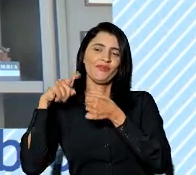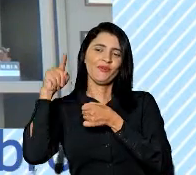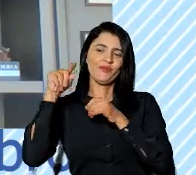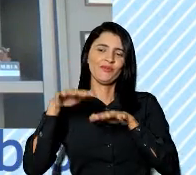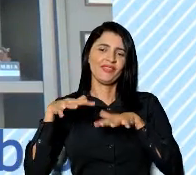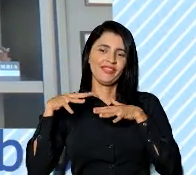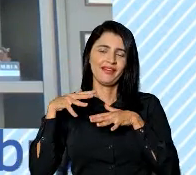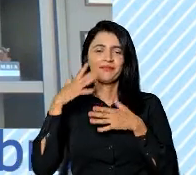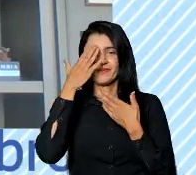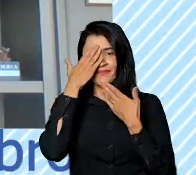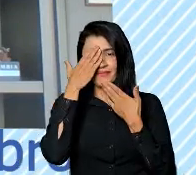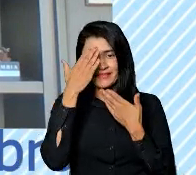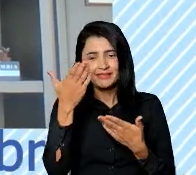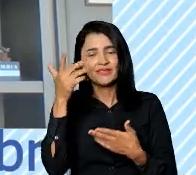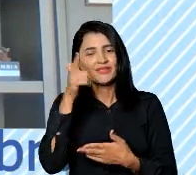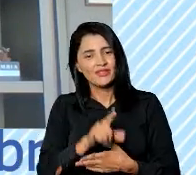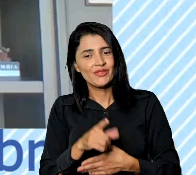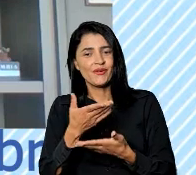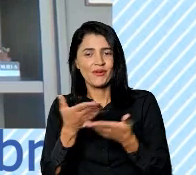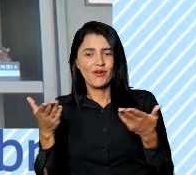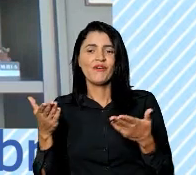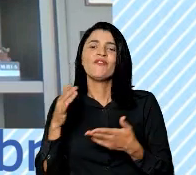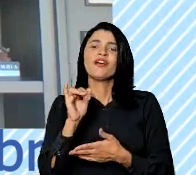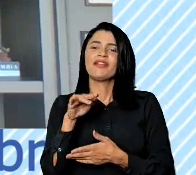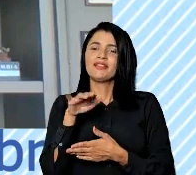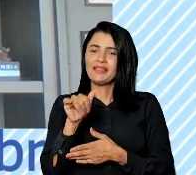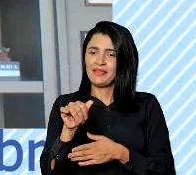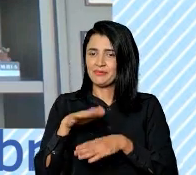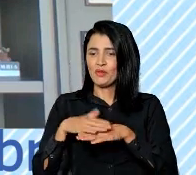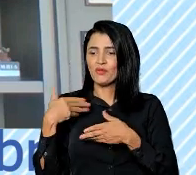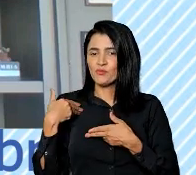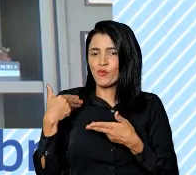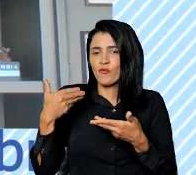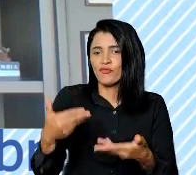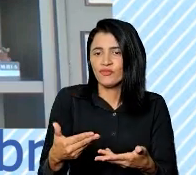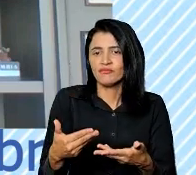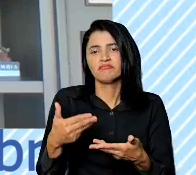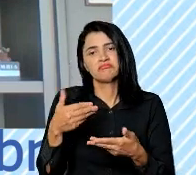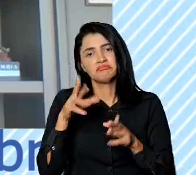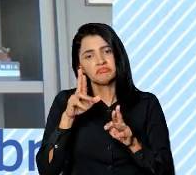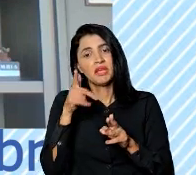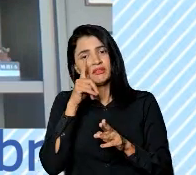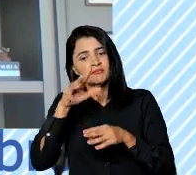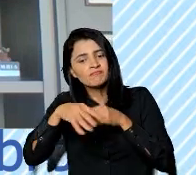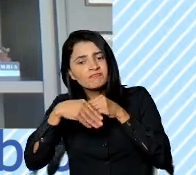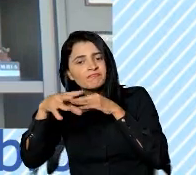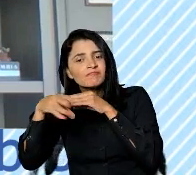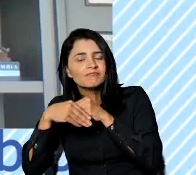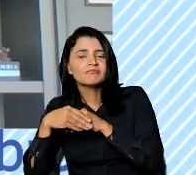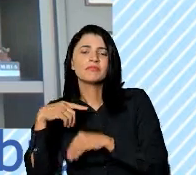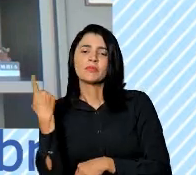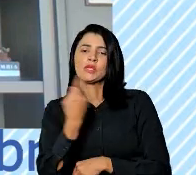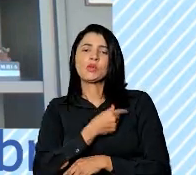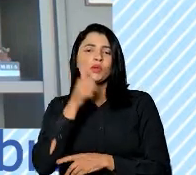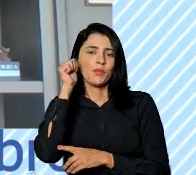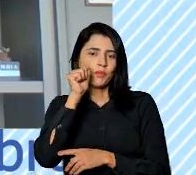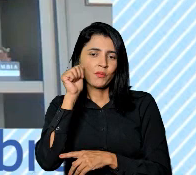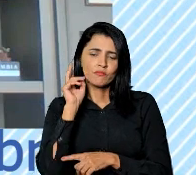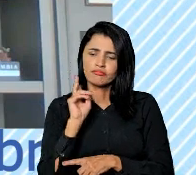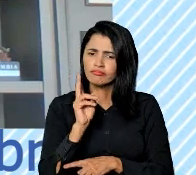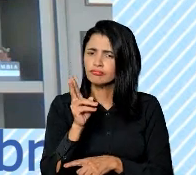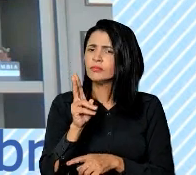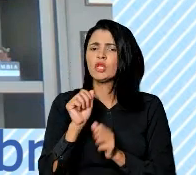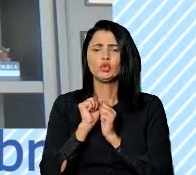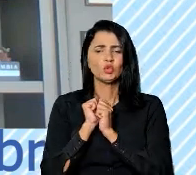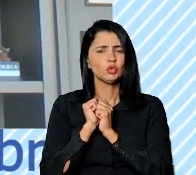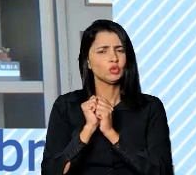plenário. Agradeço mais uma vez a doutora Inês pelo convite, espero poder ter contribuído e nós, mulheres, sigamos juntas